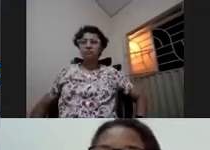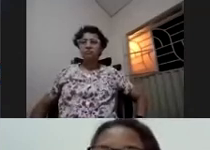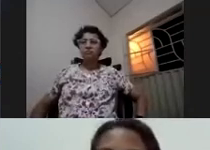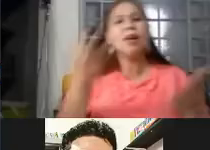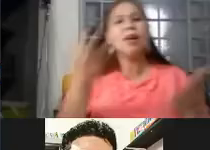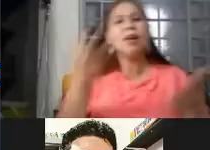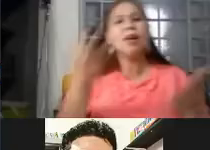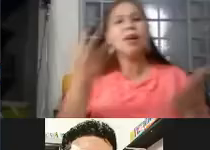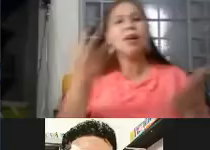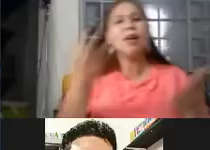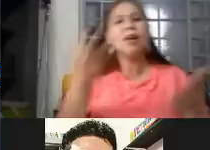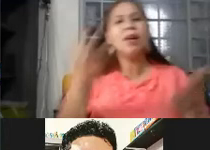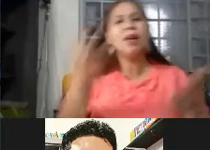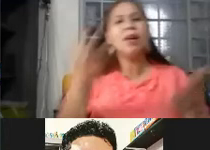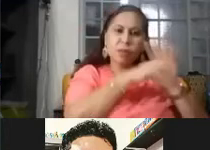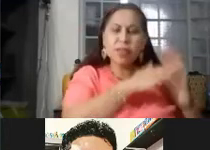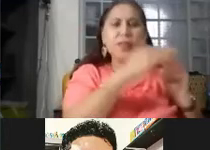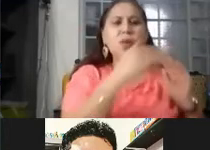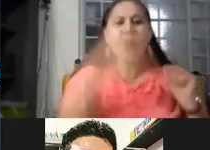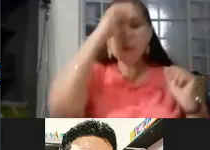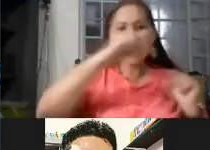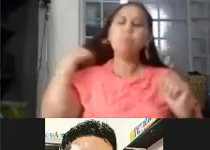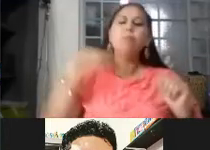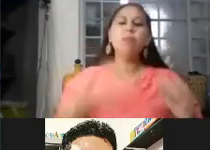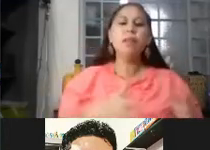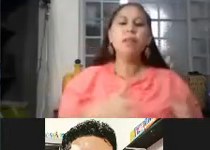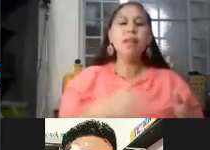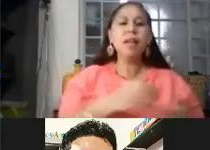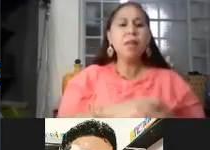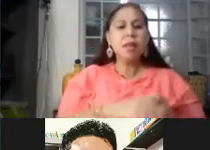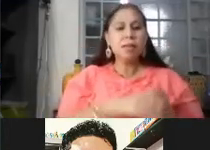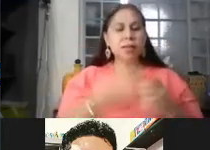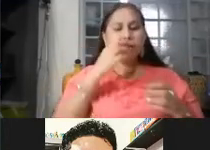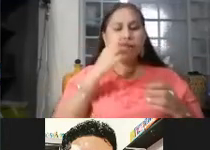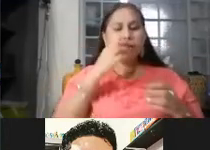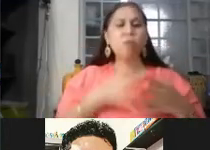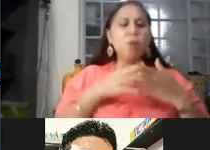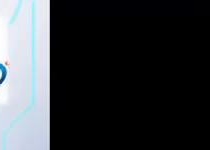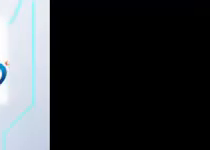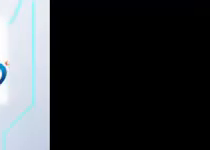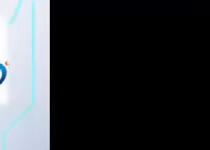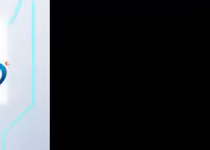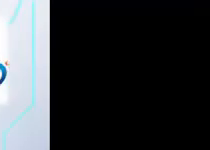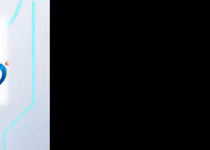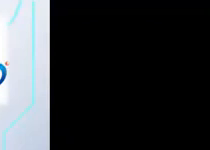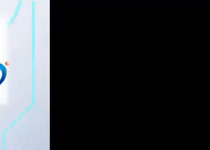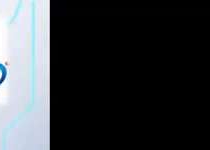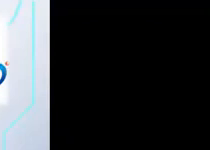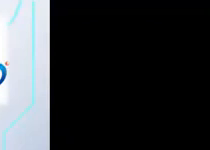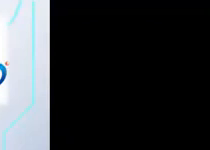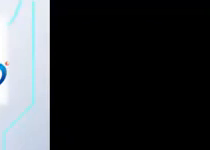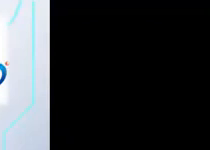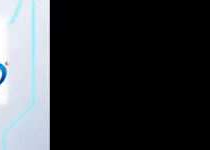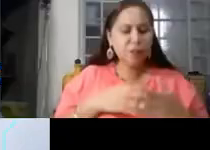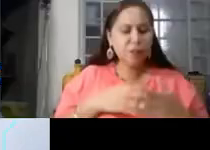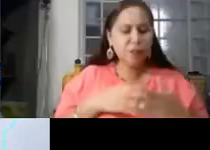um agregado, um conteúdo anterior para compreender, né? Senão fica um pouco difícil. Por isso que eu peço sempre